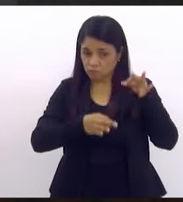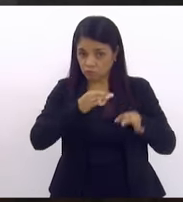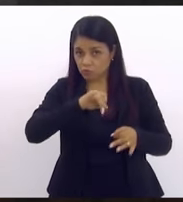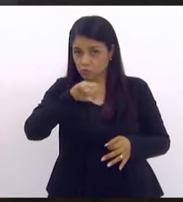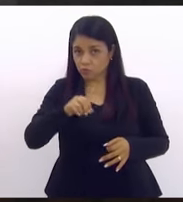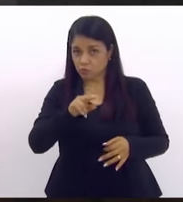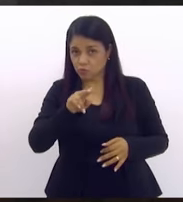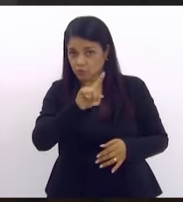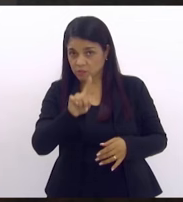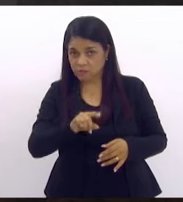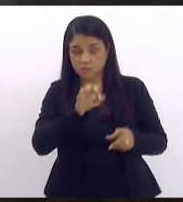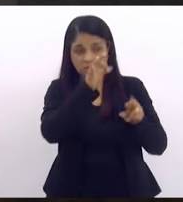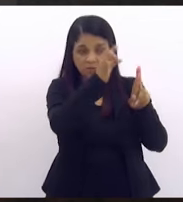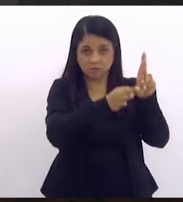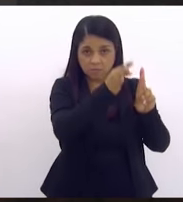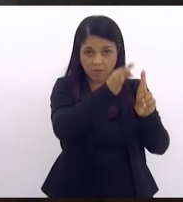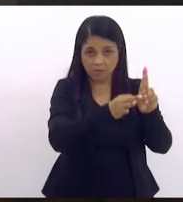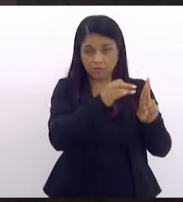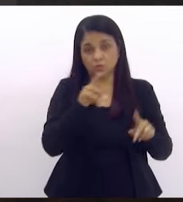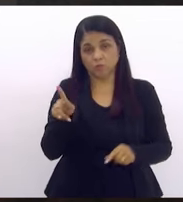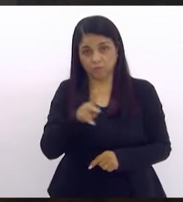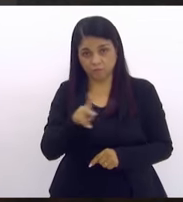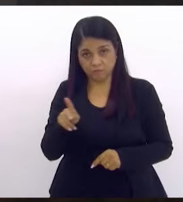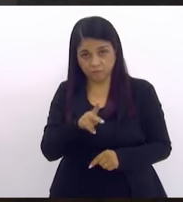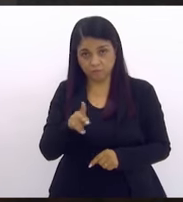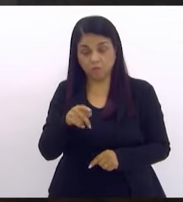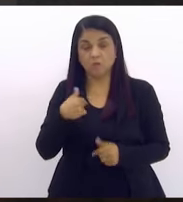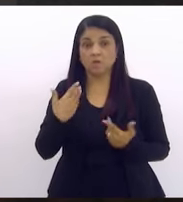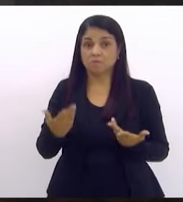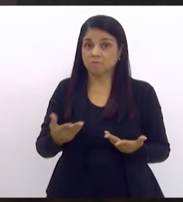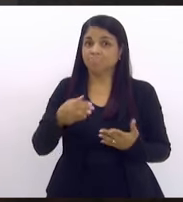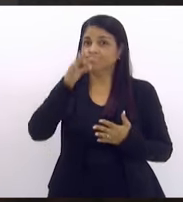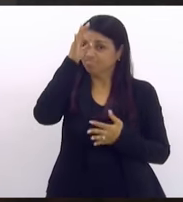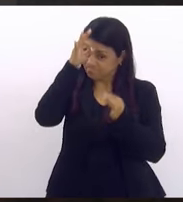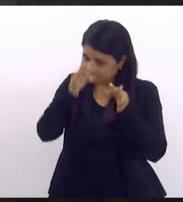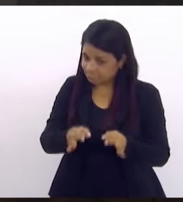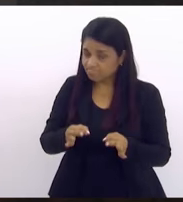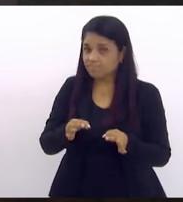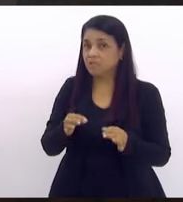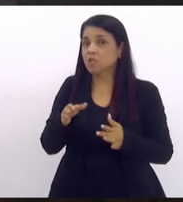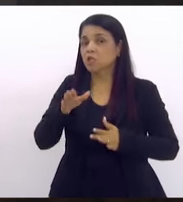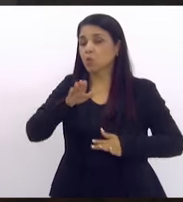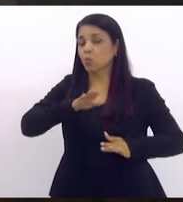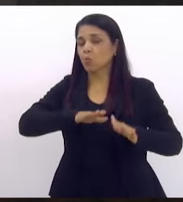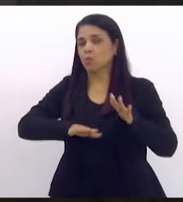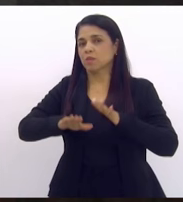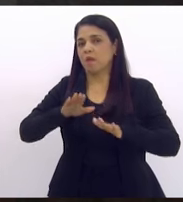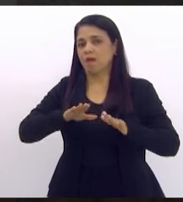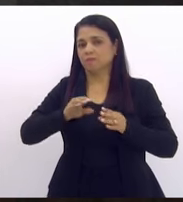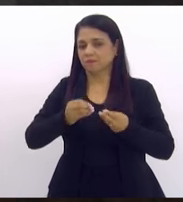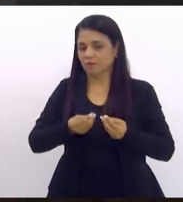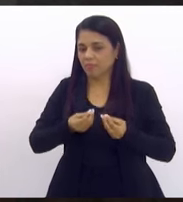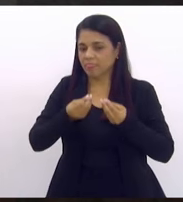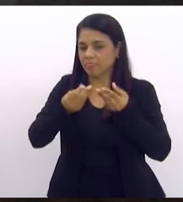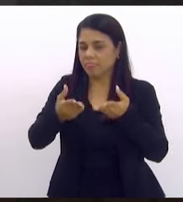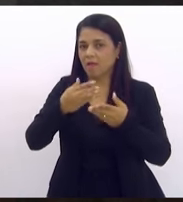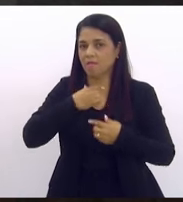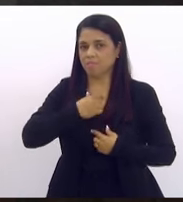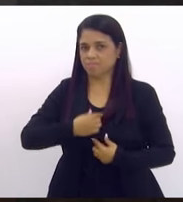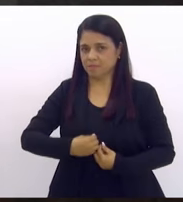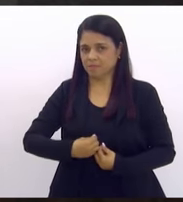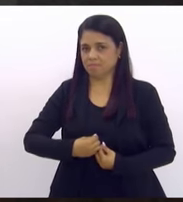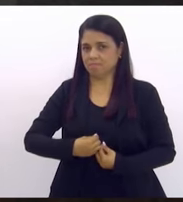o desembargador eu tenho a certeza que temos que ter Realmente cada vez mais cuidados na em